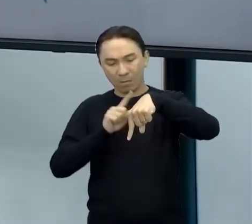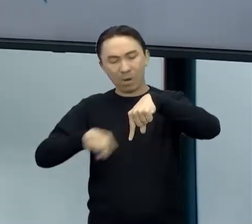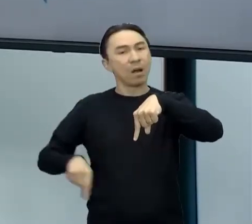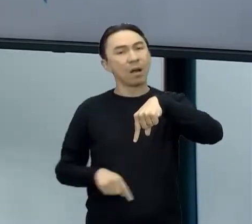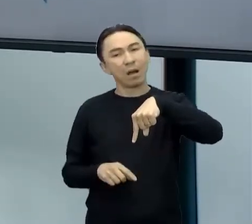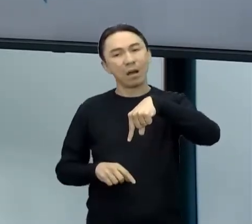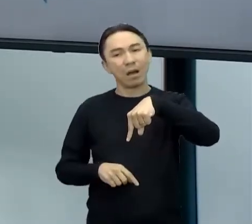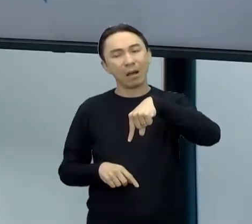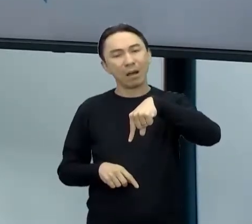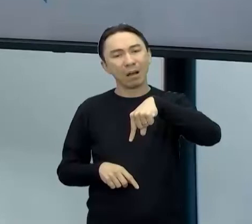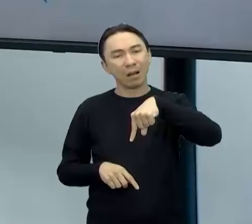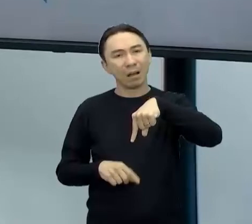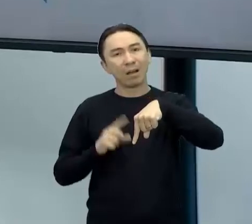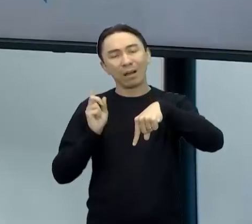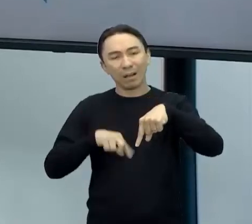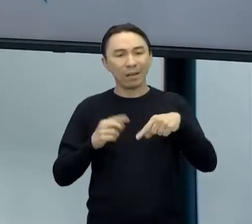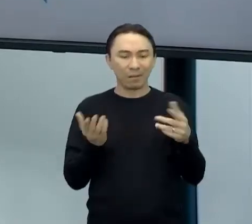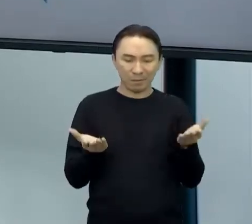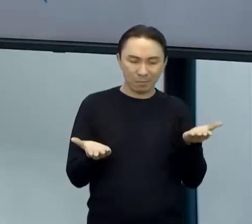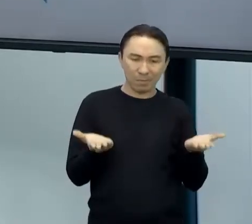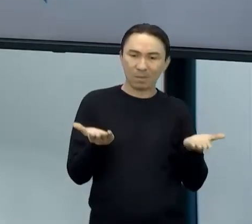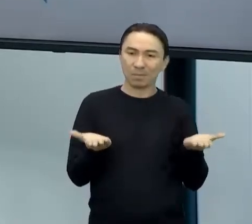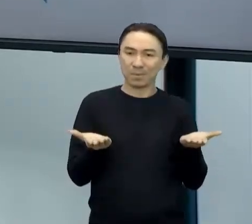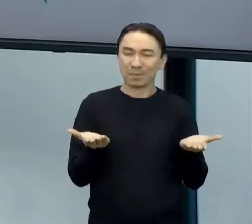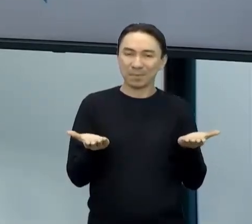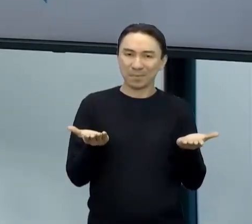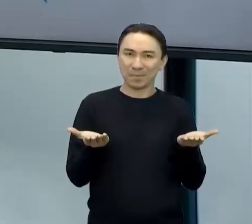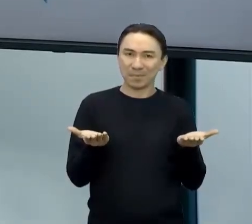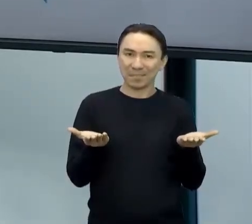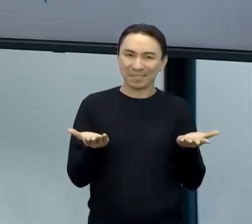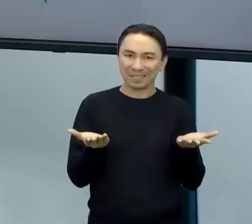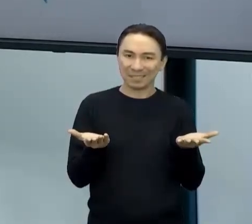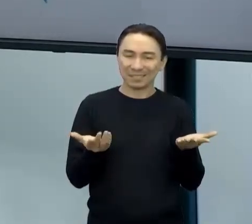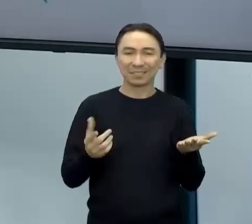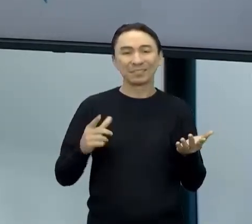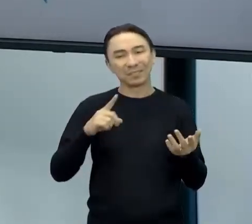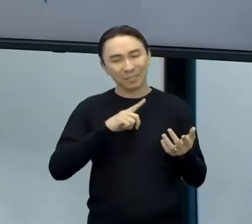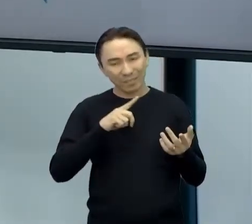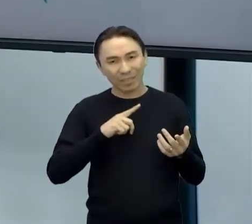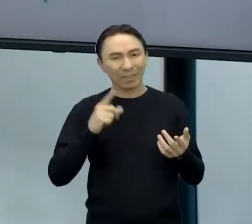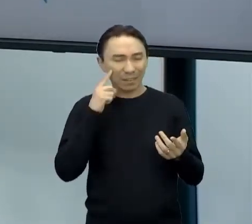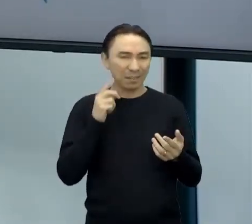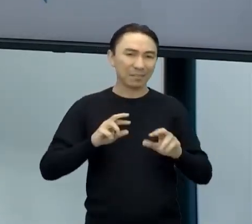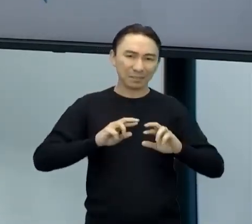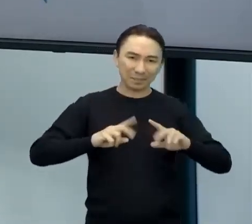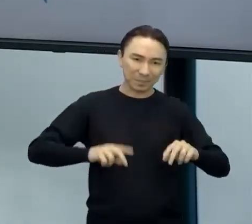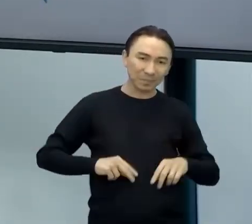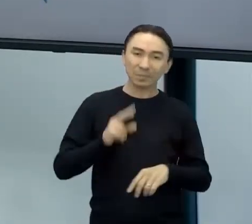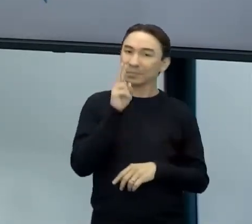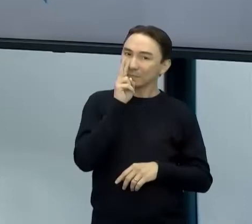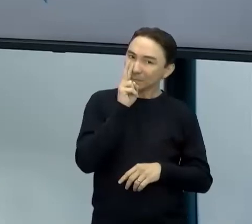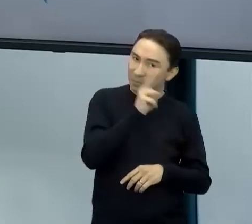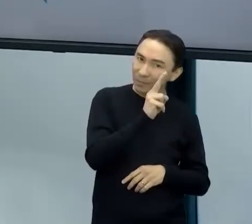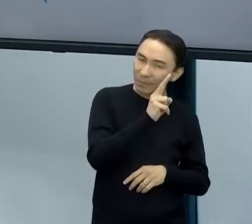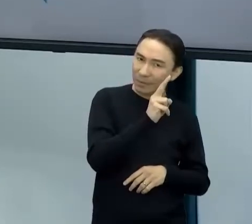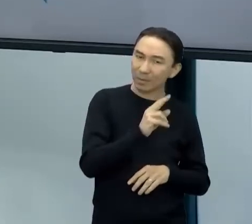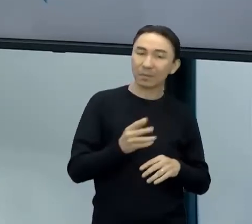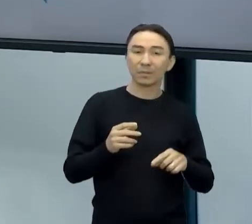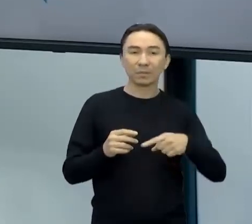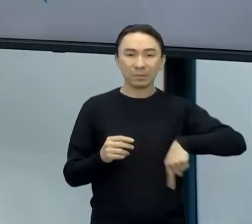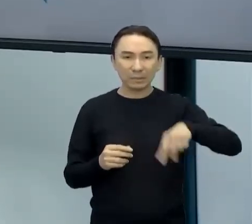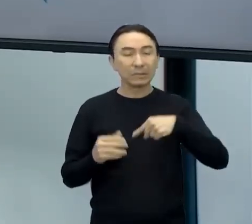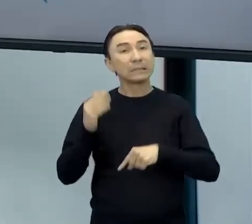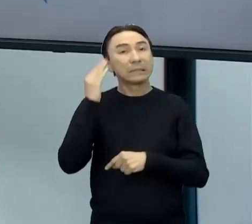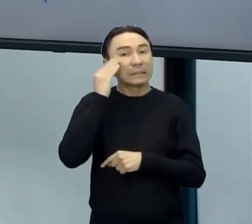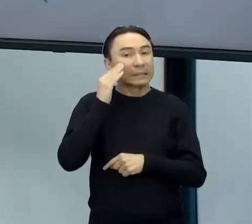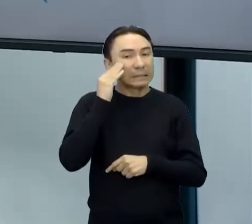de equilíbrio dos corpos, mesmo com as forças aplicadas, né? Veja que a gente precisa entender